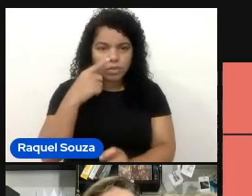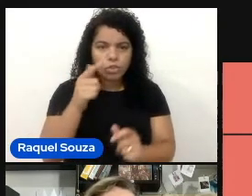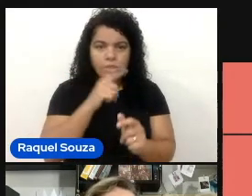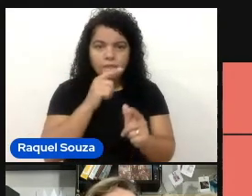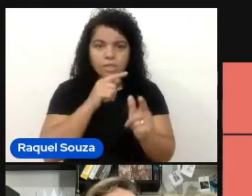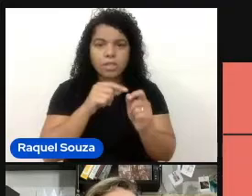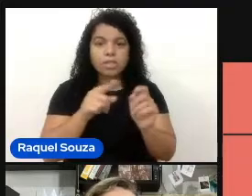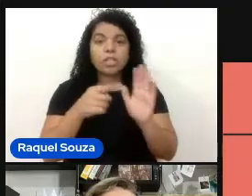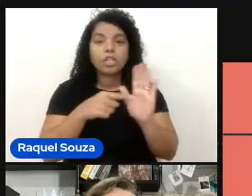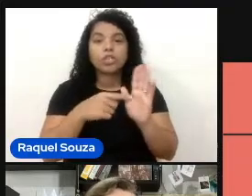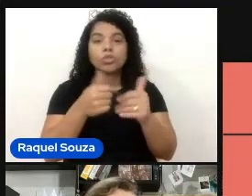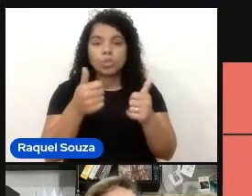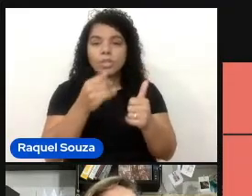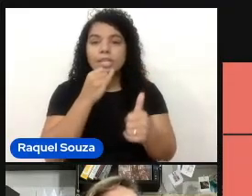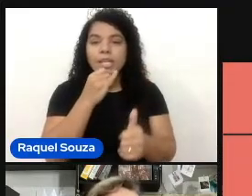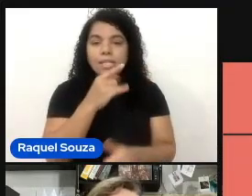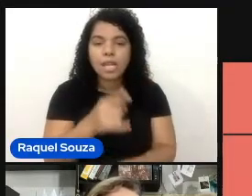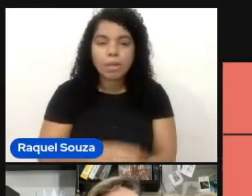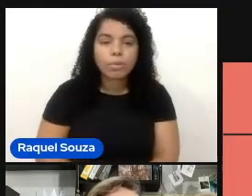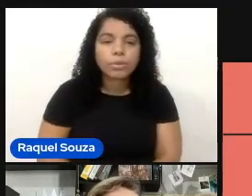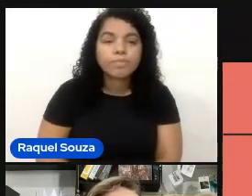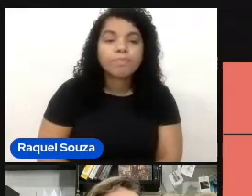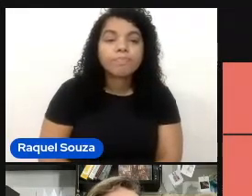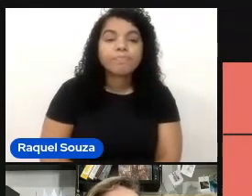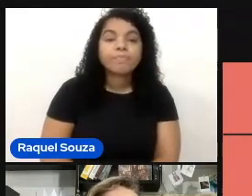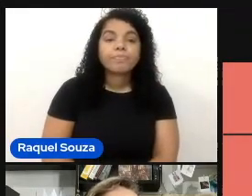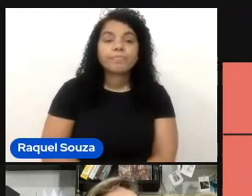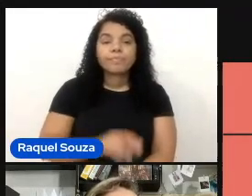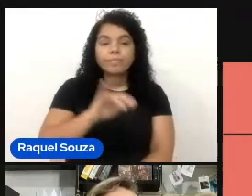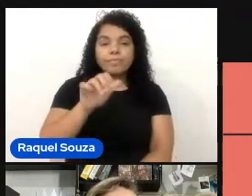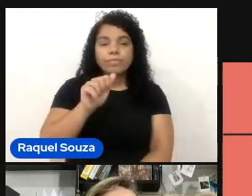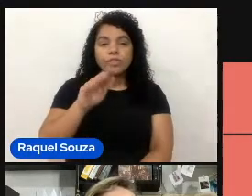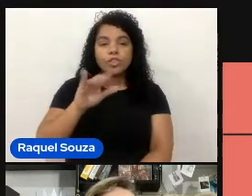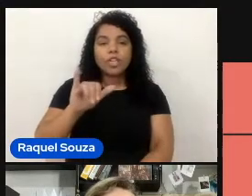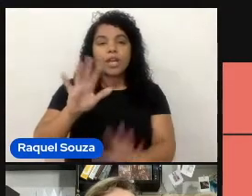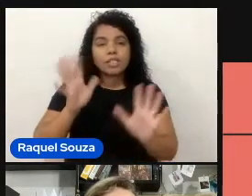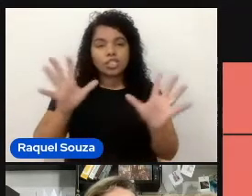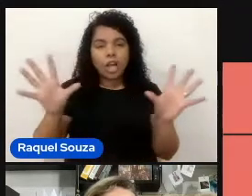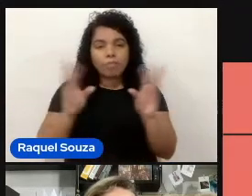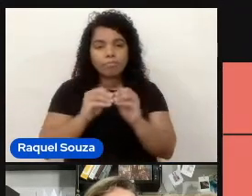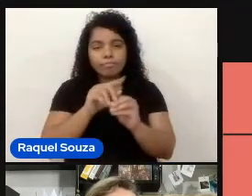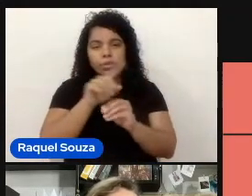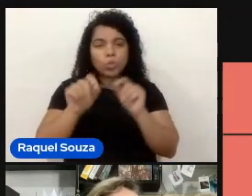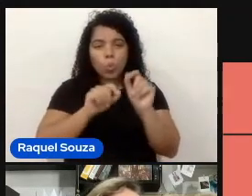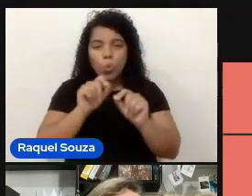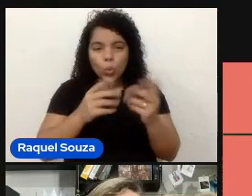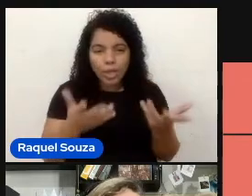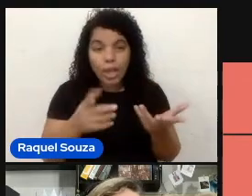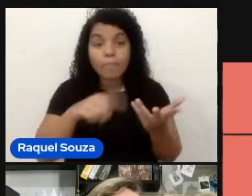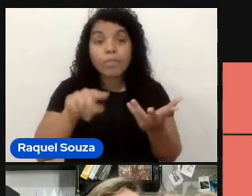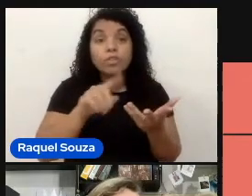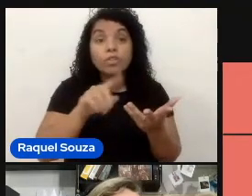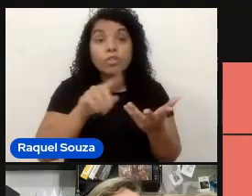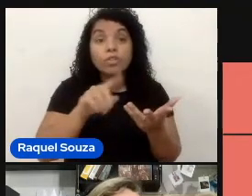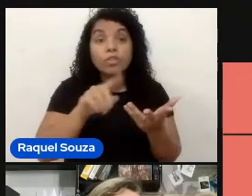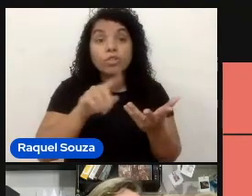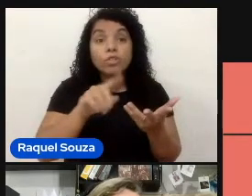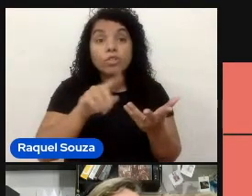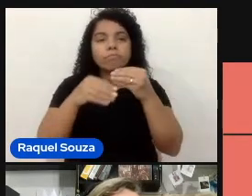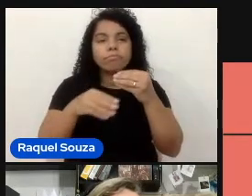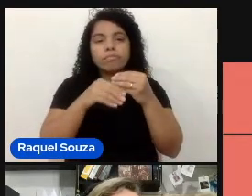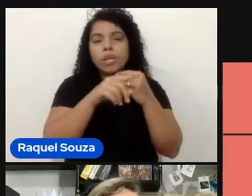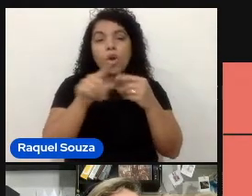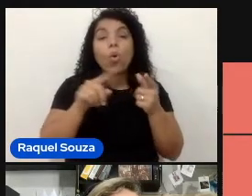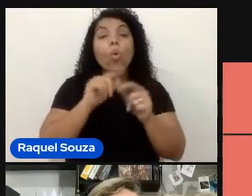trazer alguns exemplos, né? A Jace já deu um briefing para vocês e eu quero só apenas trazer um complemento aqui